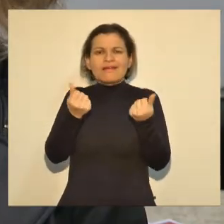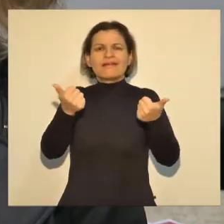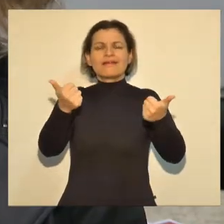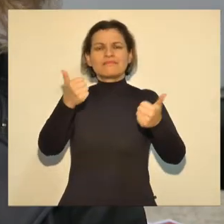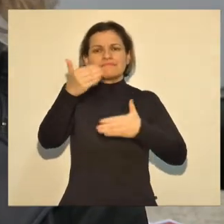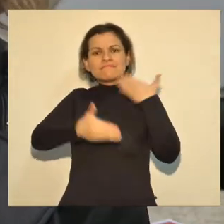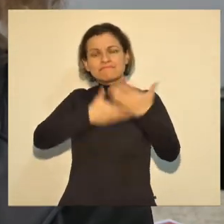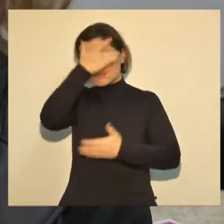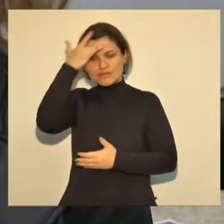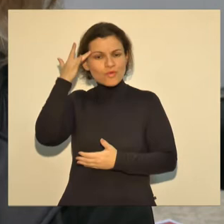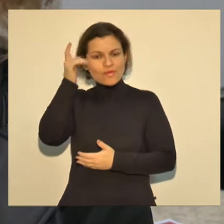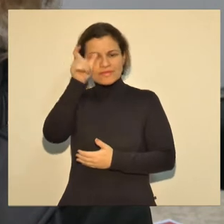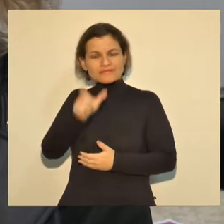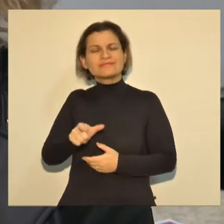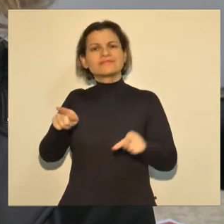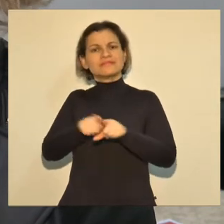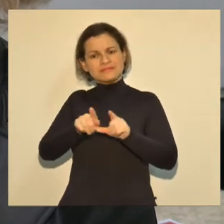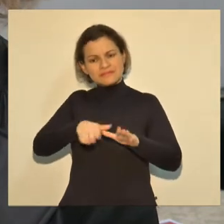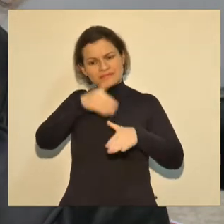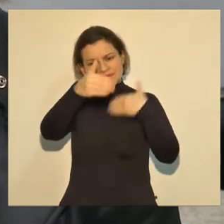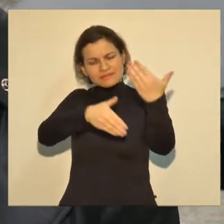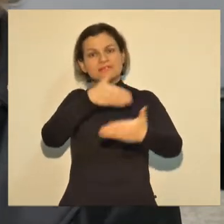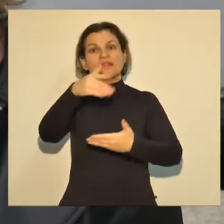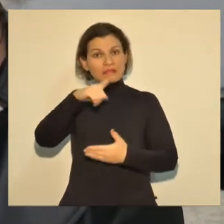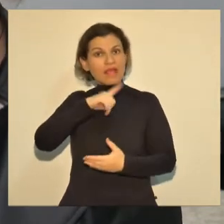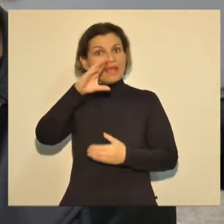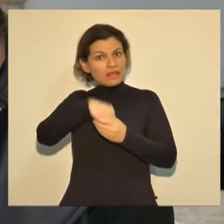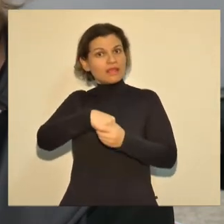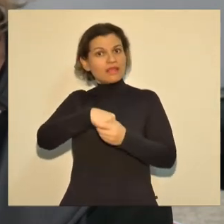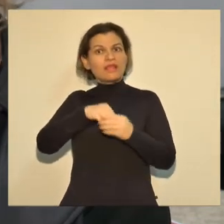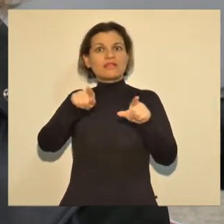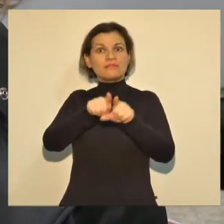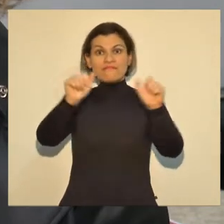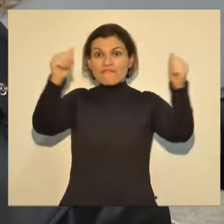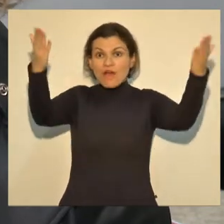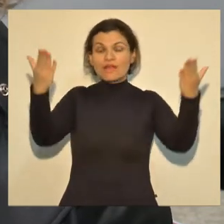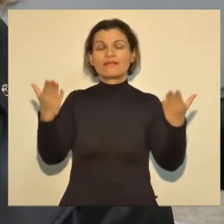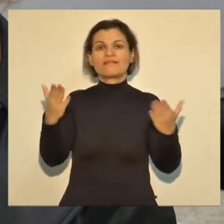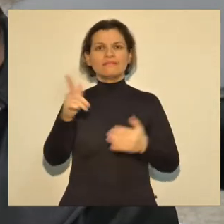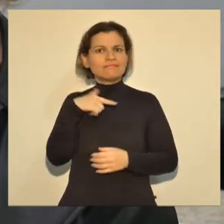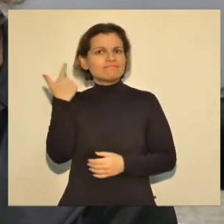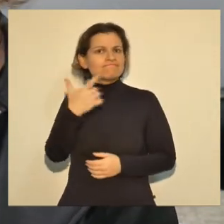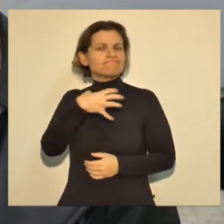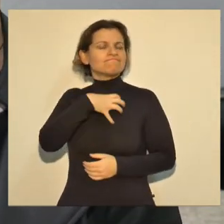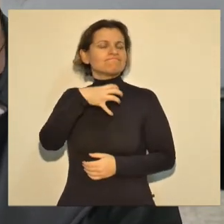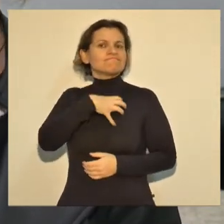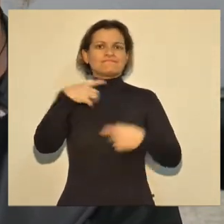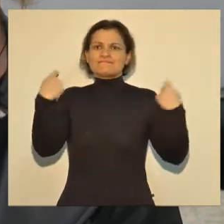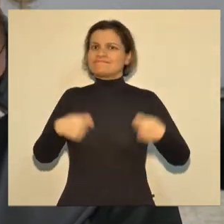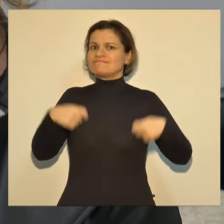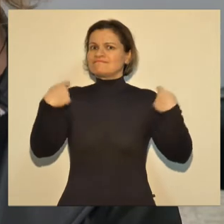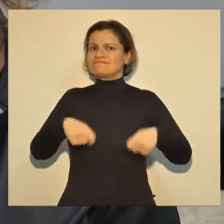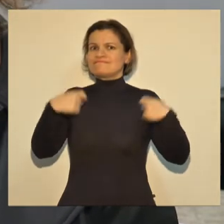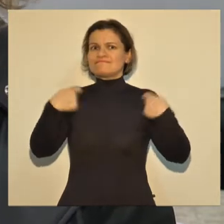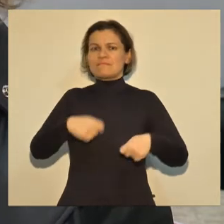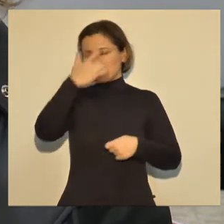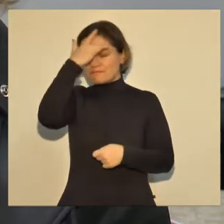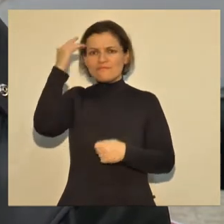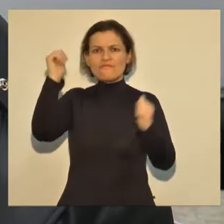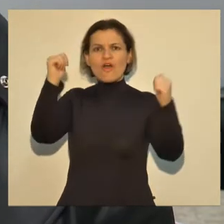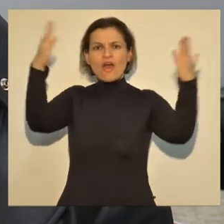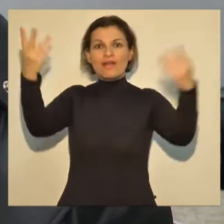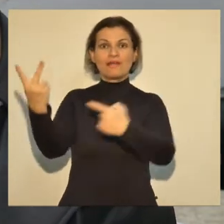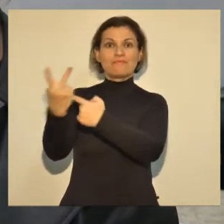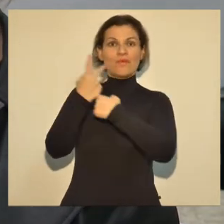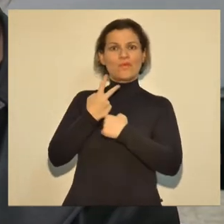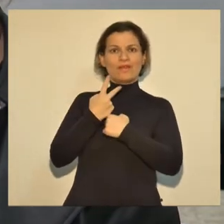das pessoas de desenvolvimento, e isso vale aqui dentro, isso vale fora. E a gente sente muito a necessidade hoje do público externo e ele